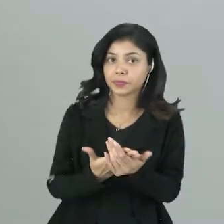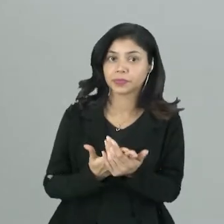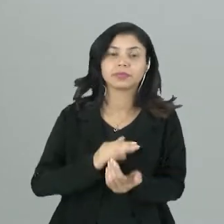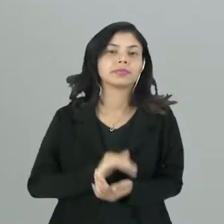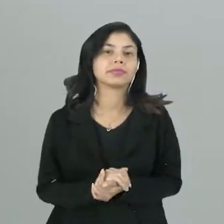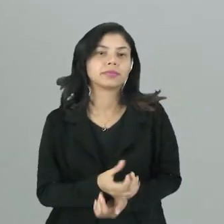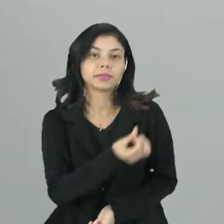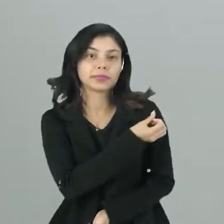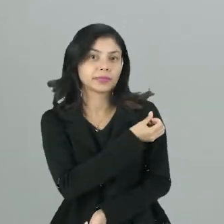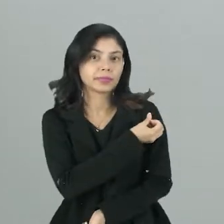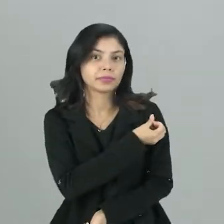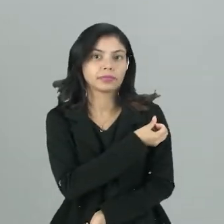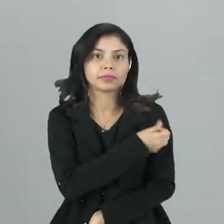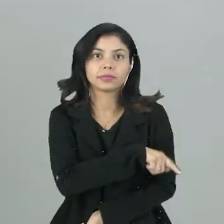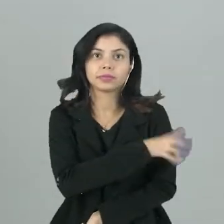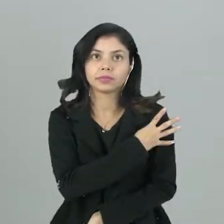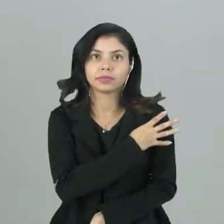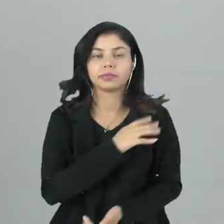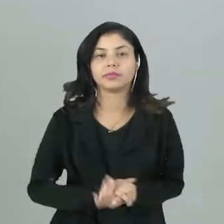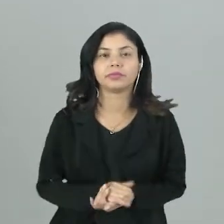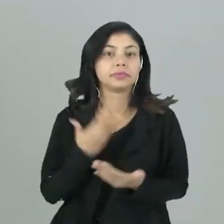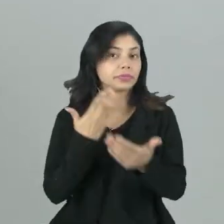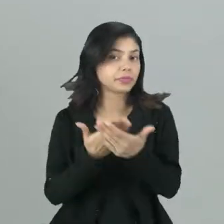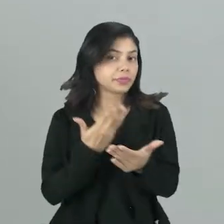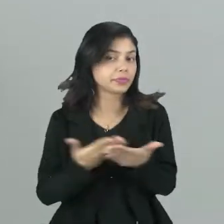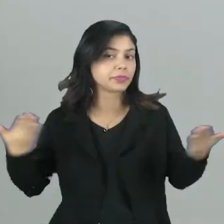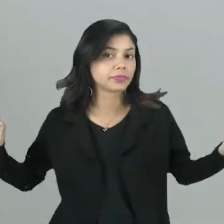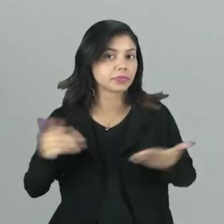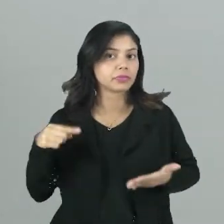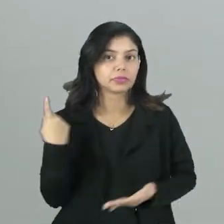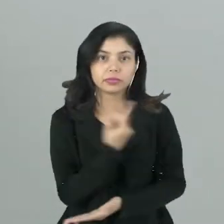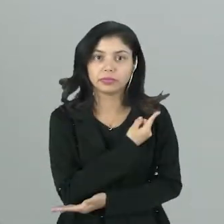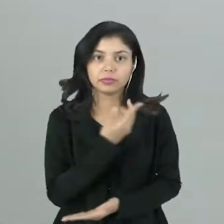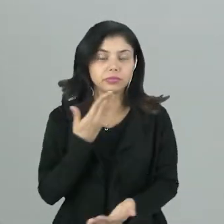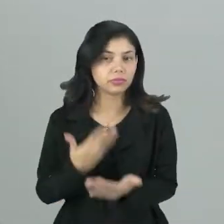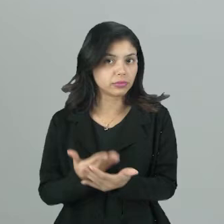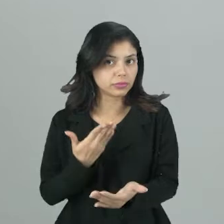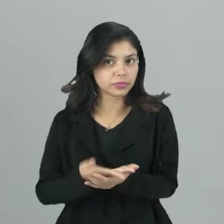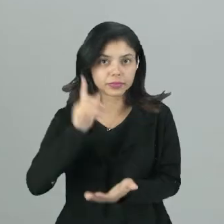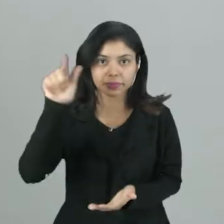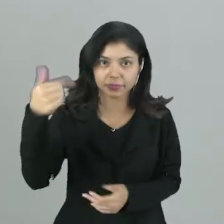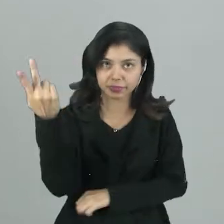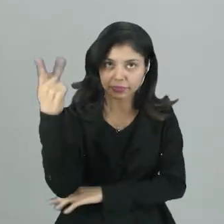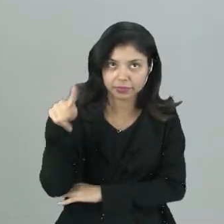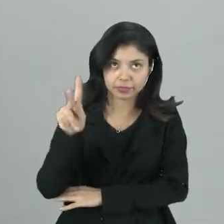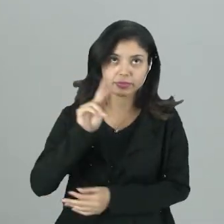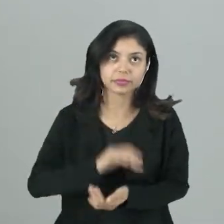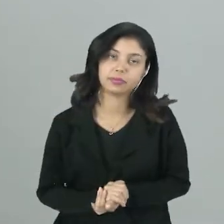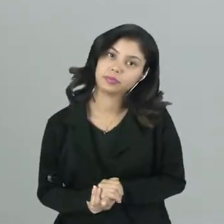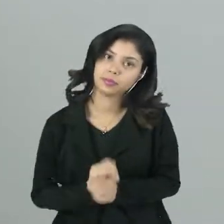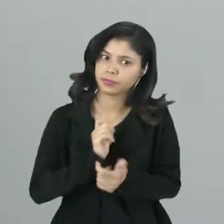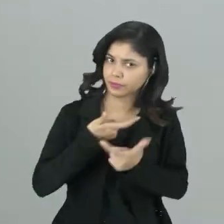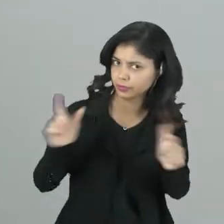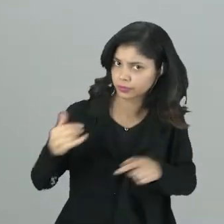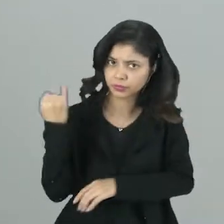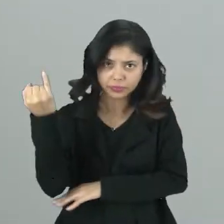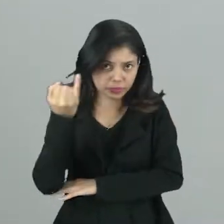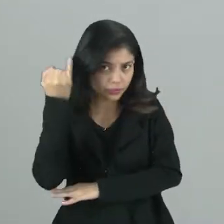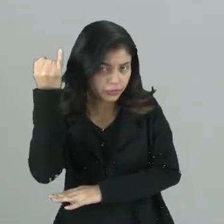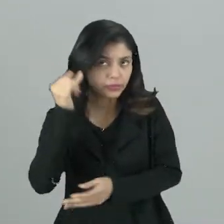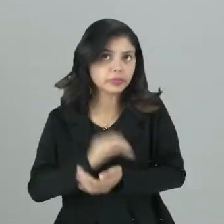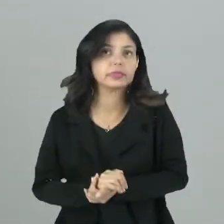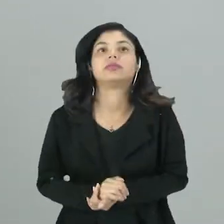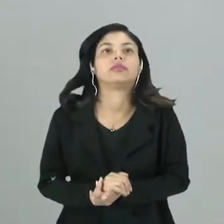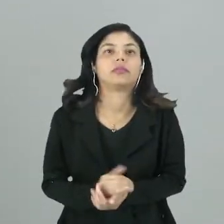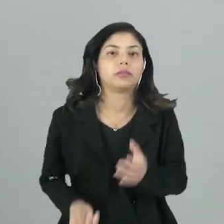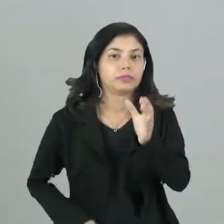para o 6º ano do ensino fundamental. Na aula de hoje, a gente vai estudar outro período de grande importância